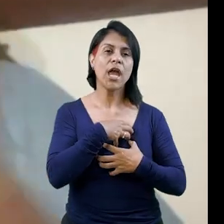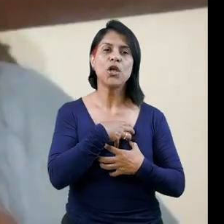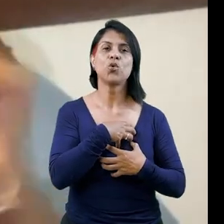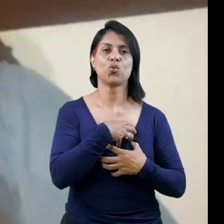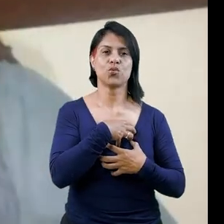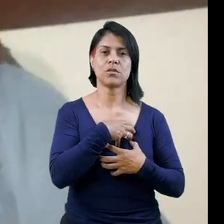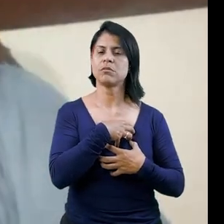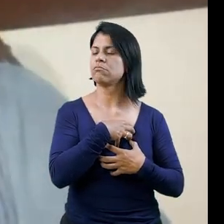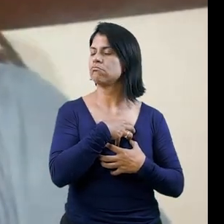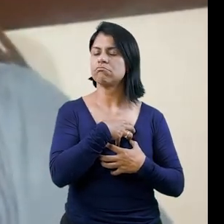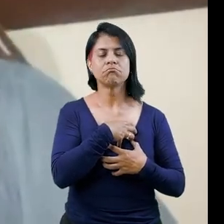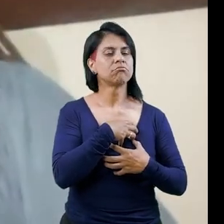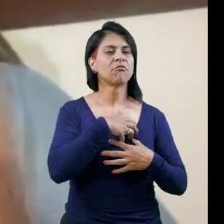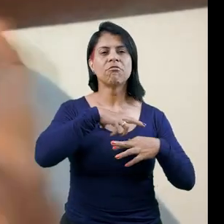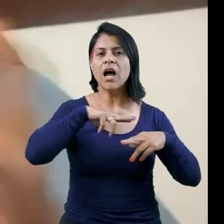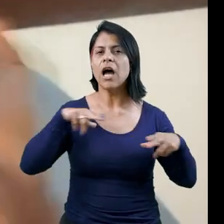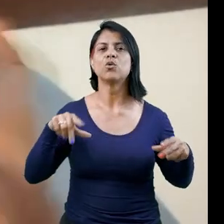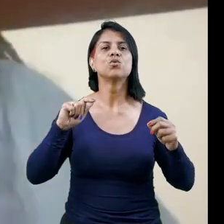que a gente colecione formas